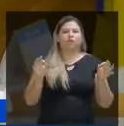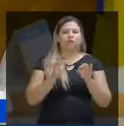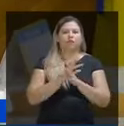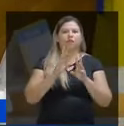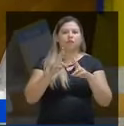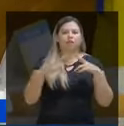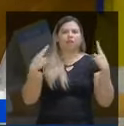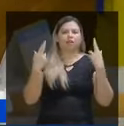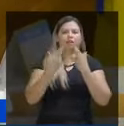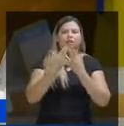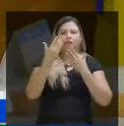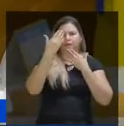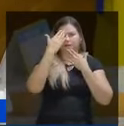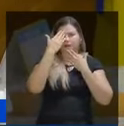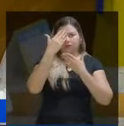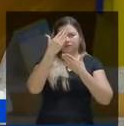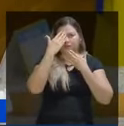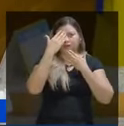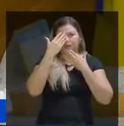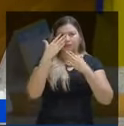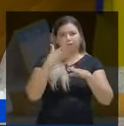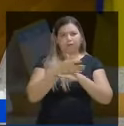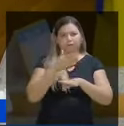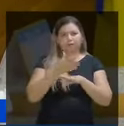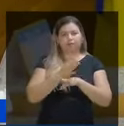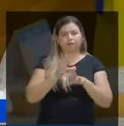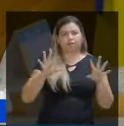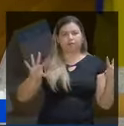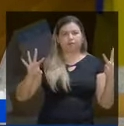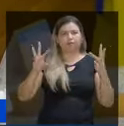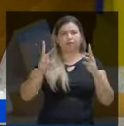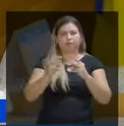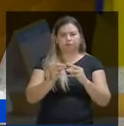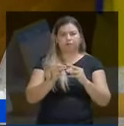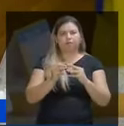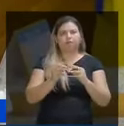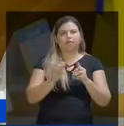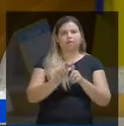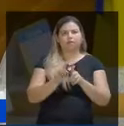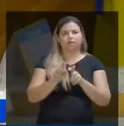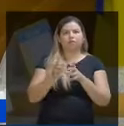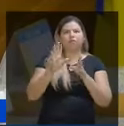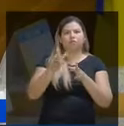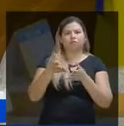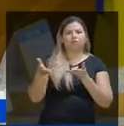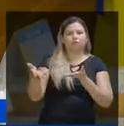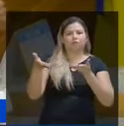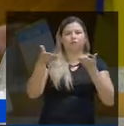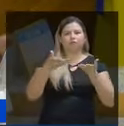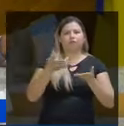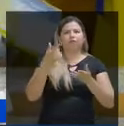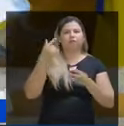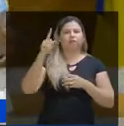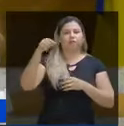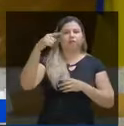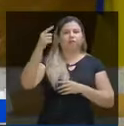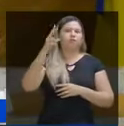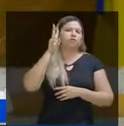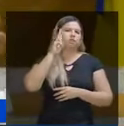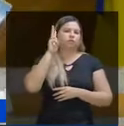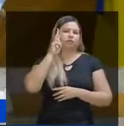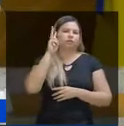sessão, agradecendo a presença de todos e todas e já os convocando para a sessão de